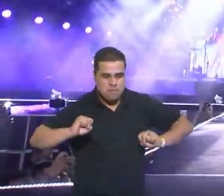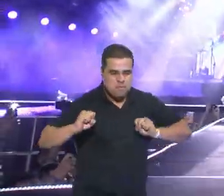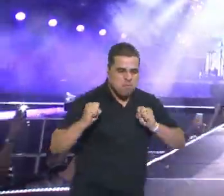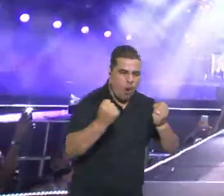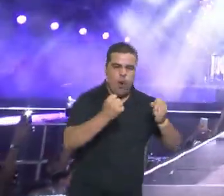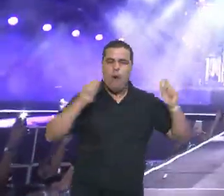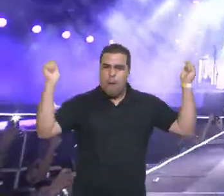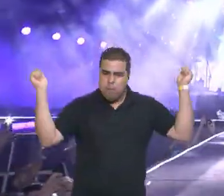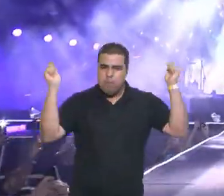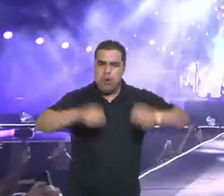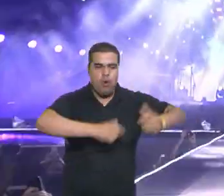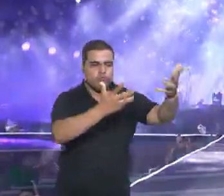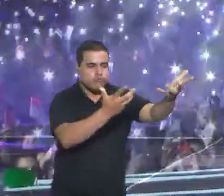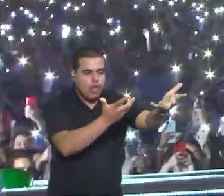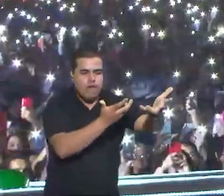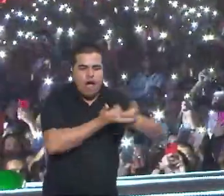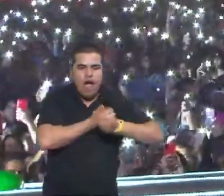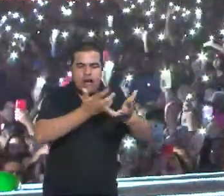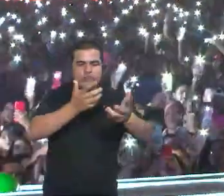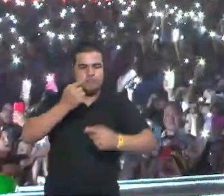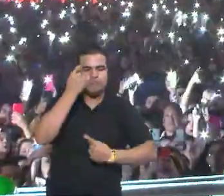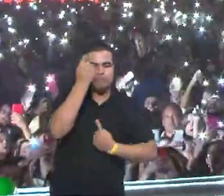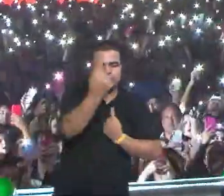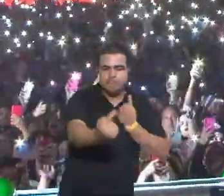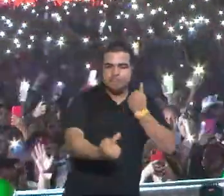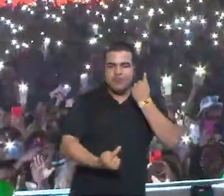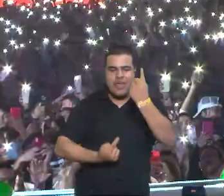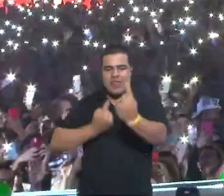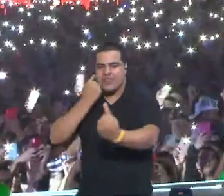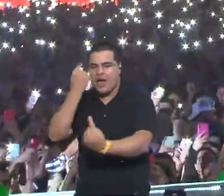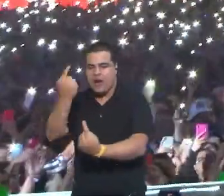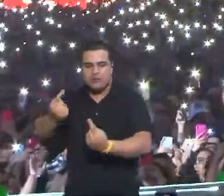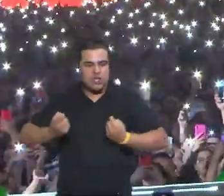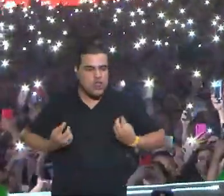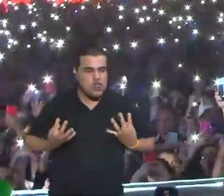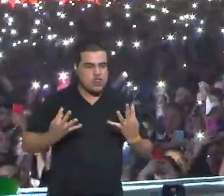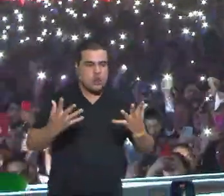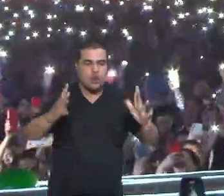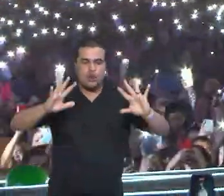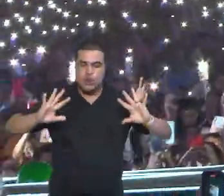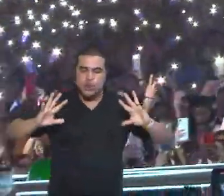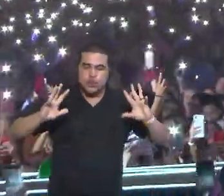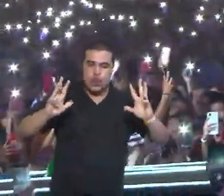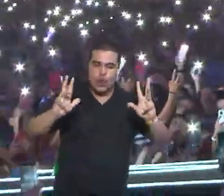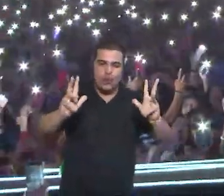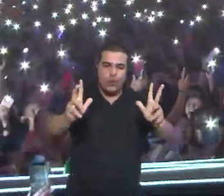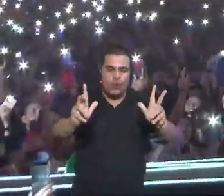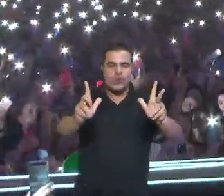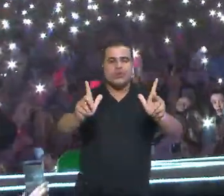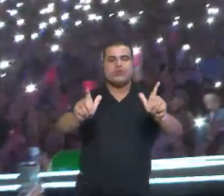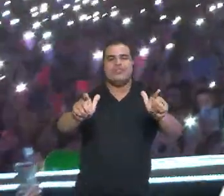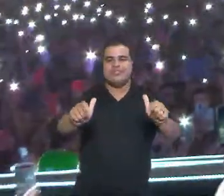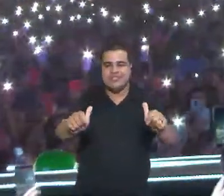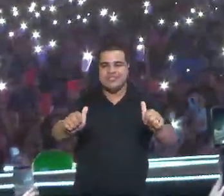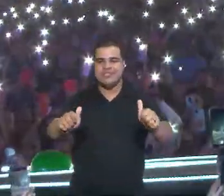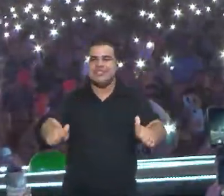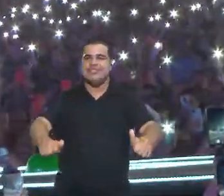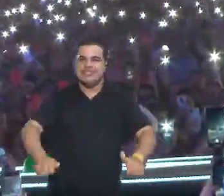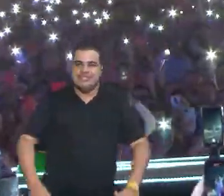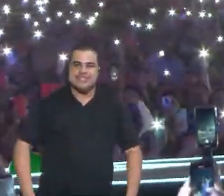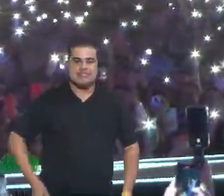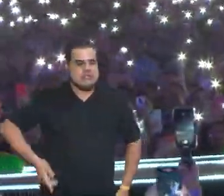e recolher para salvar tem poder pra salvar